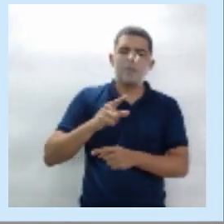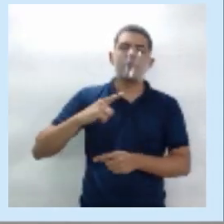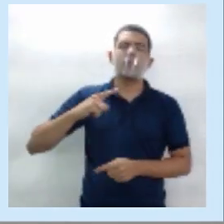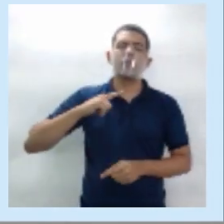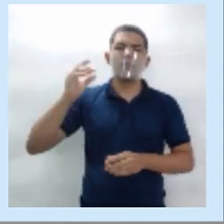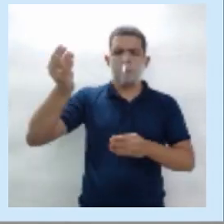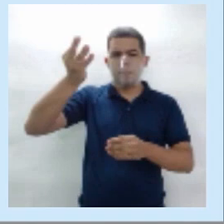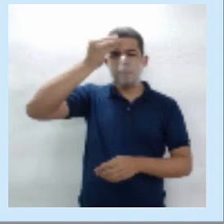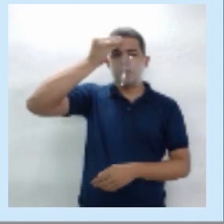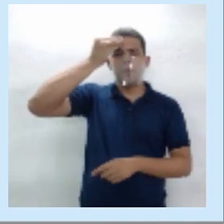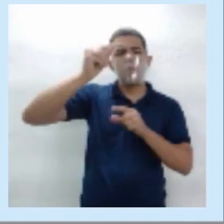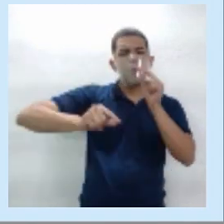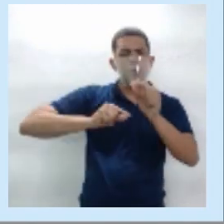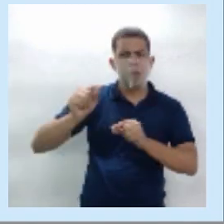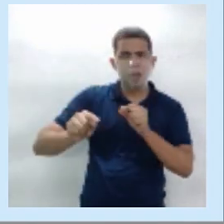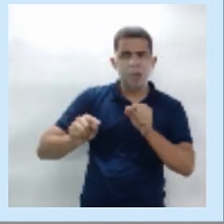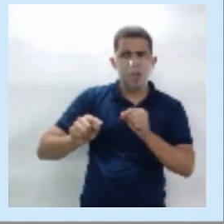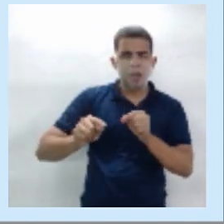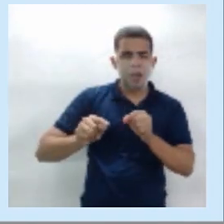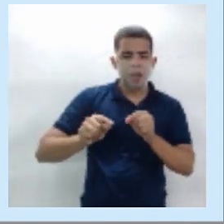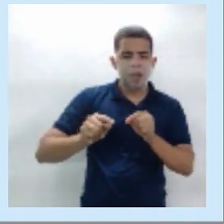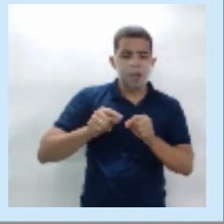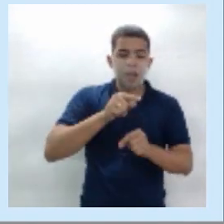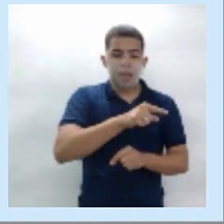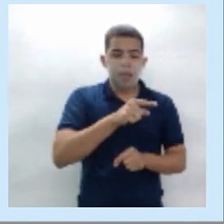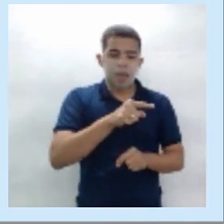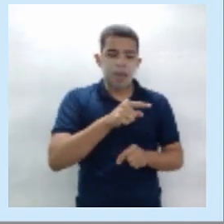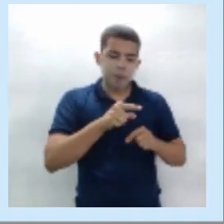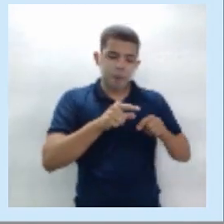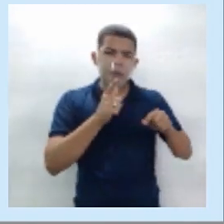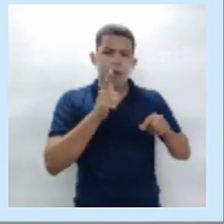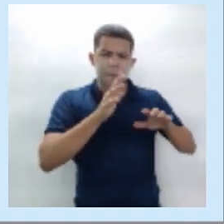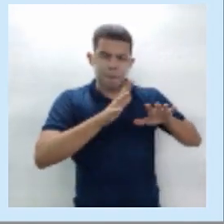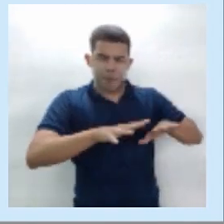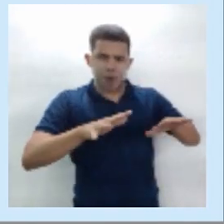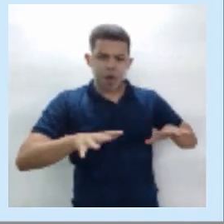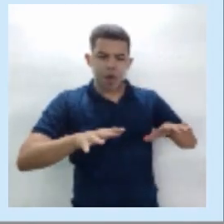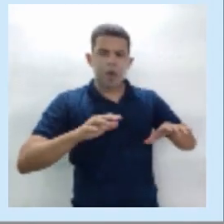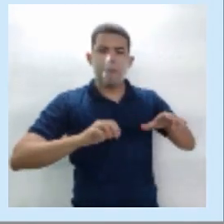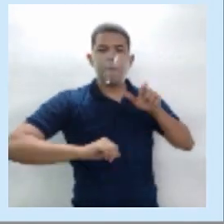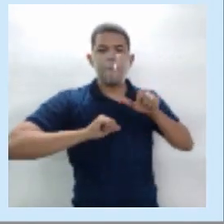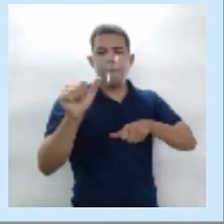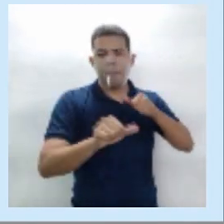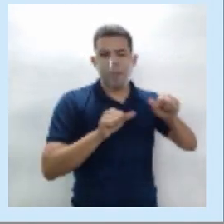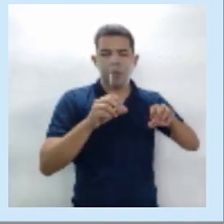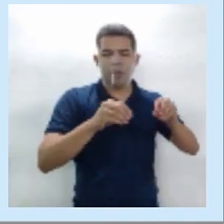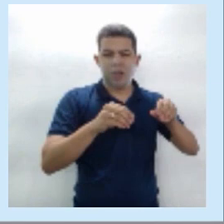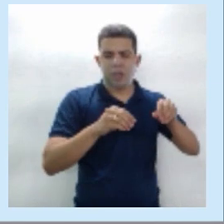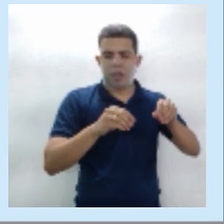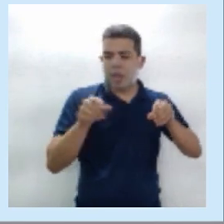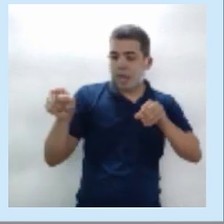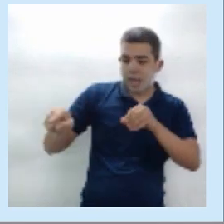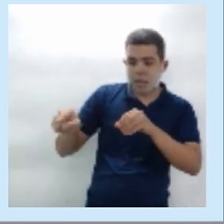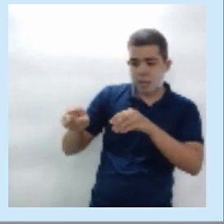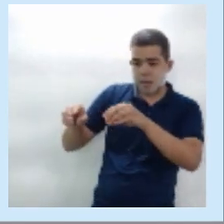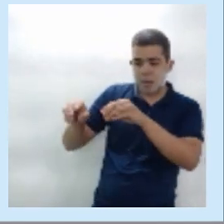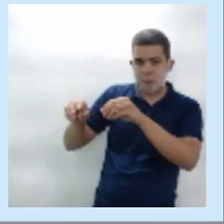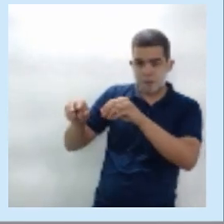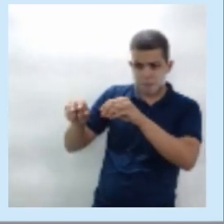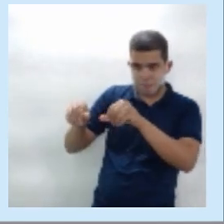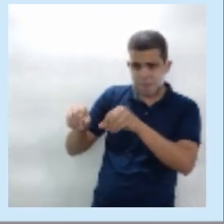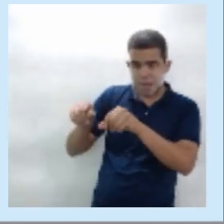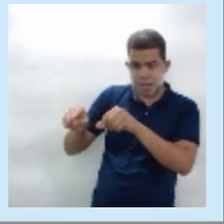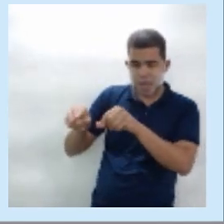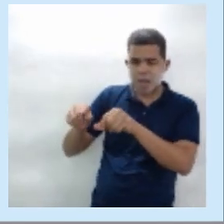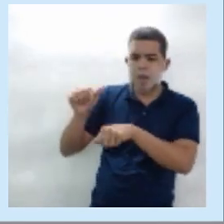que onde era mar, hoje é terra. E onde era terra, hoje é